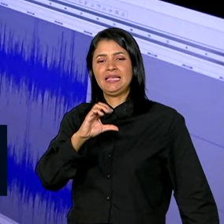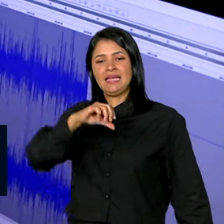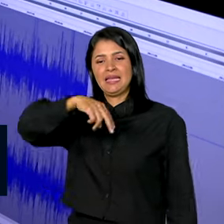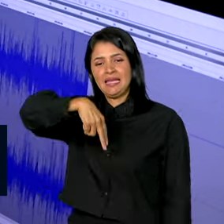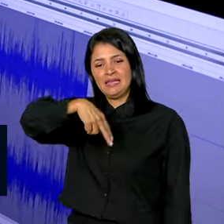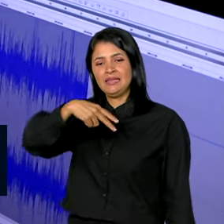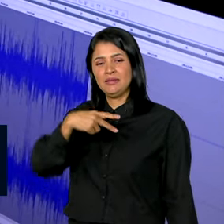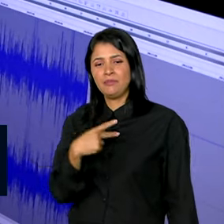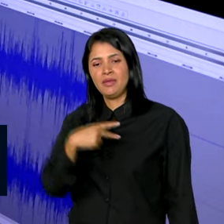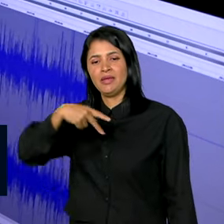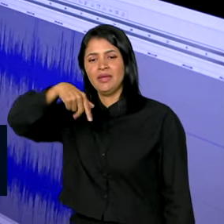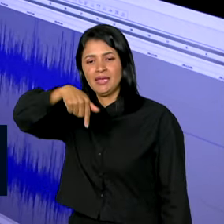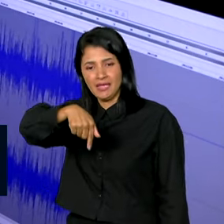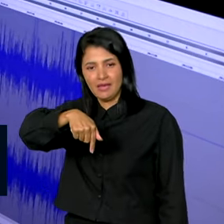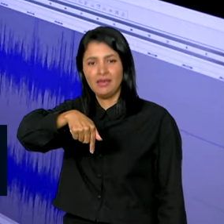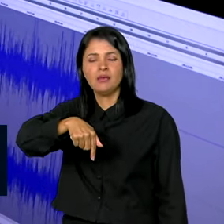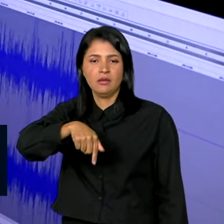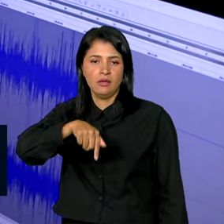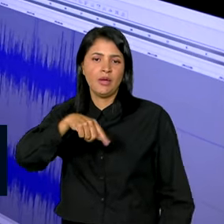são 3,